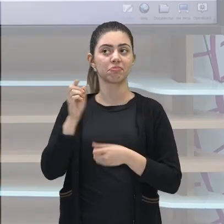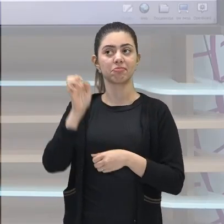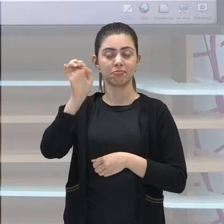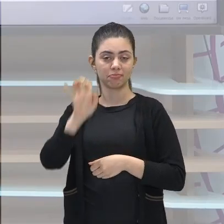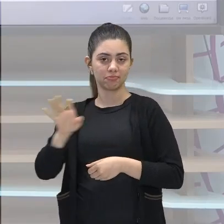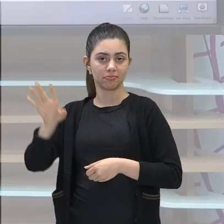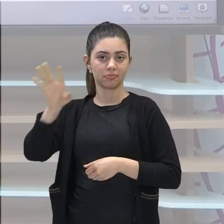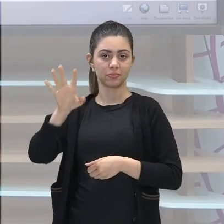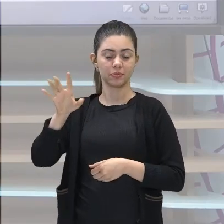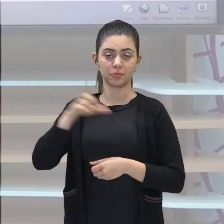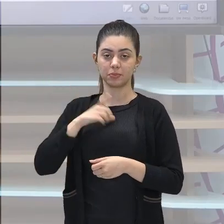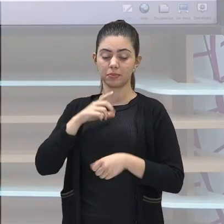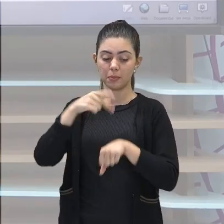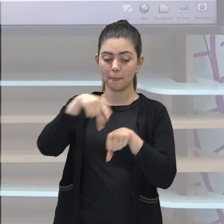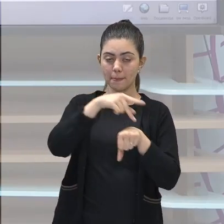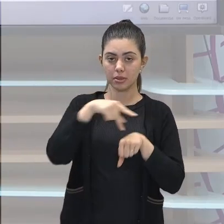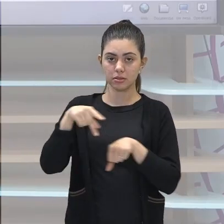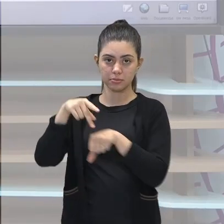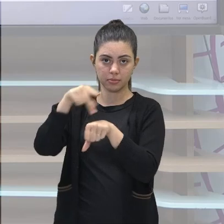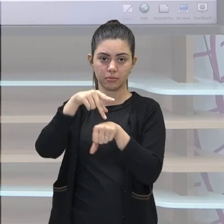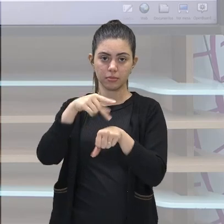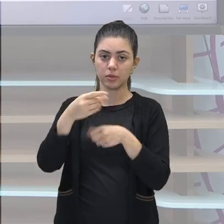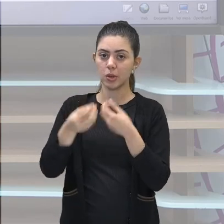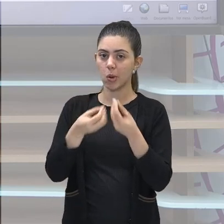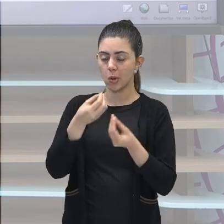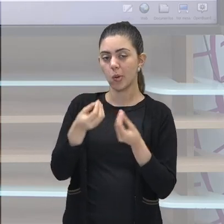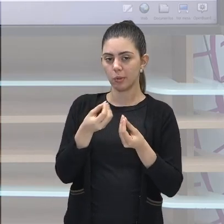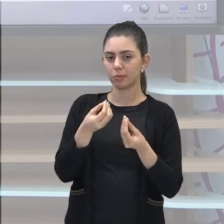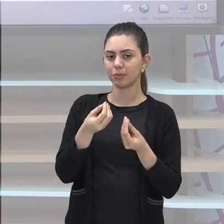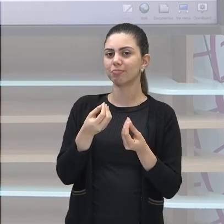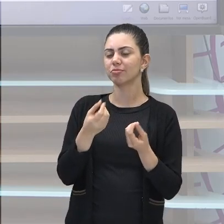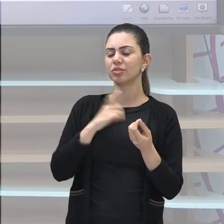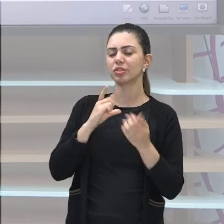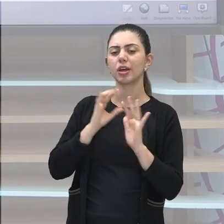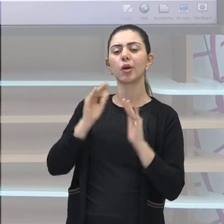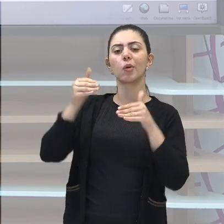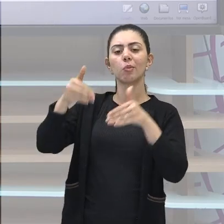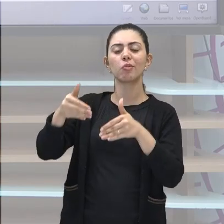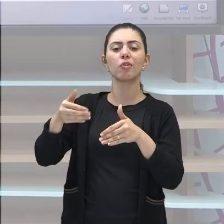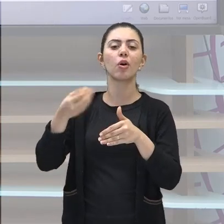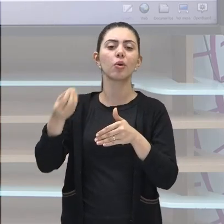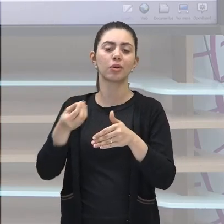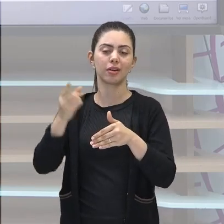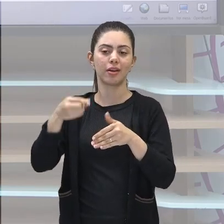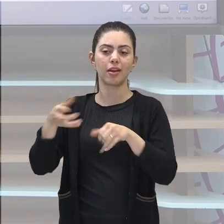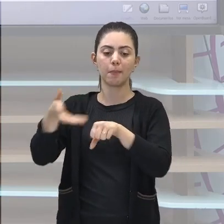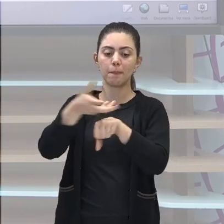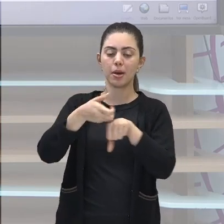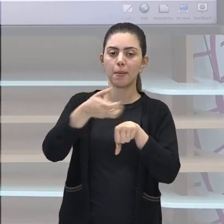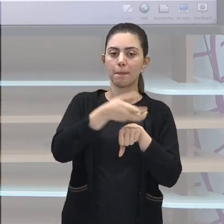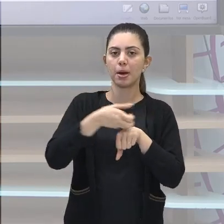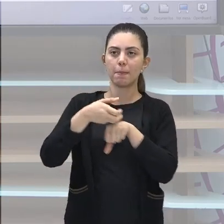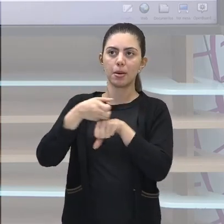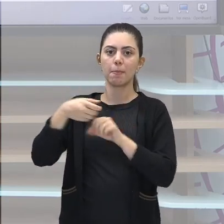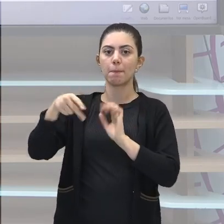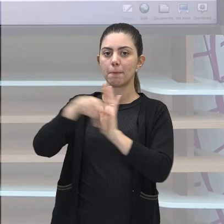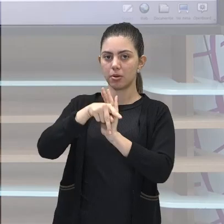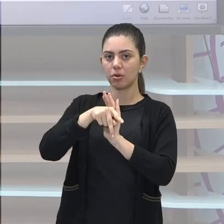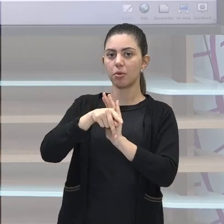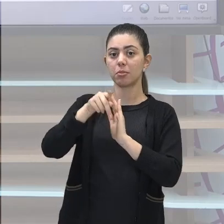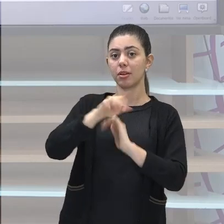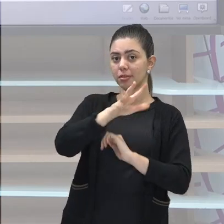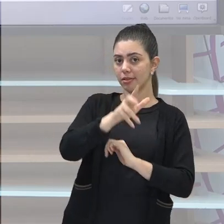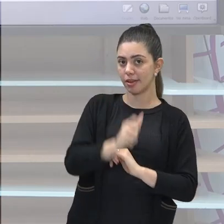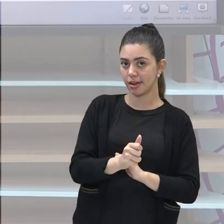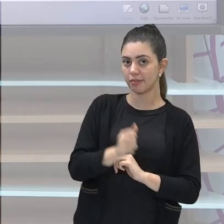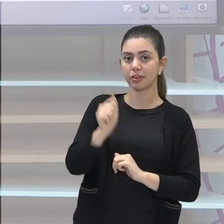países, europeus estavam, de um modo geral, voltados para a colonização do continente